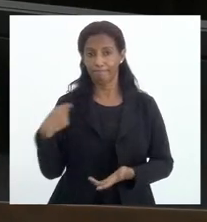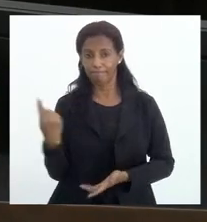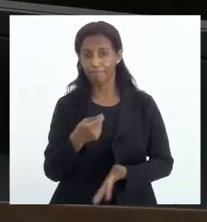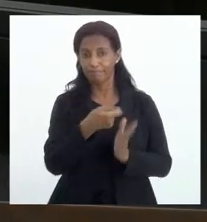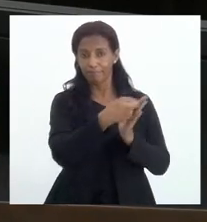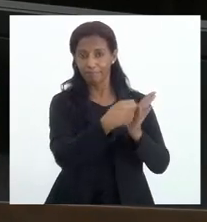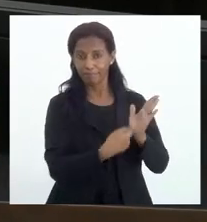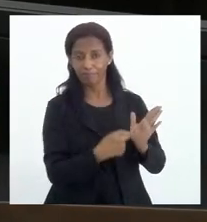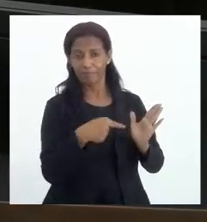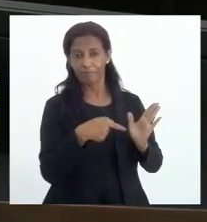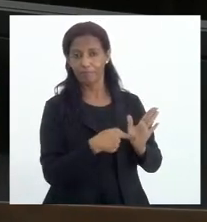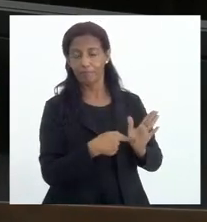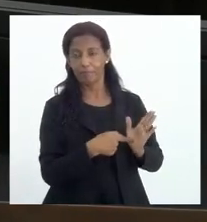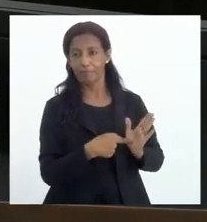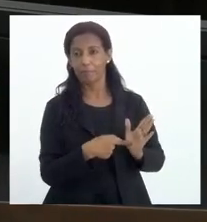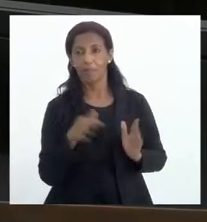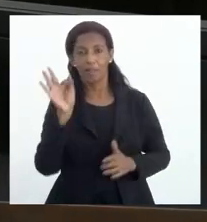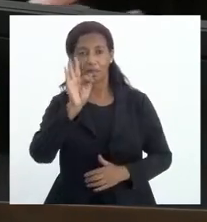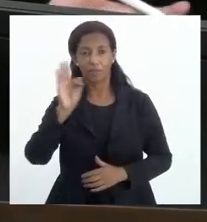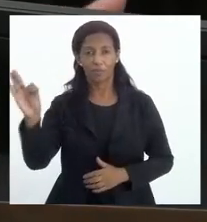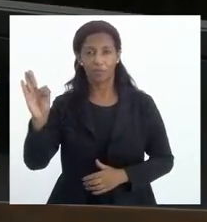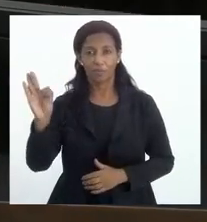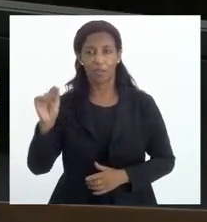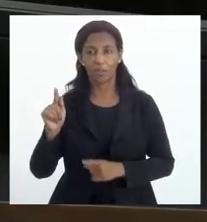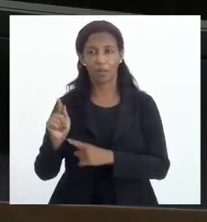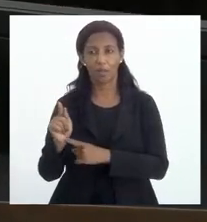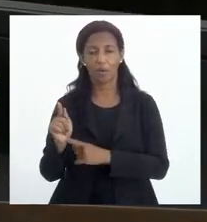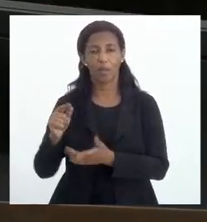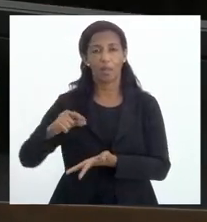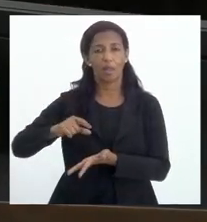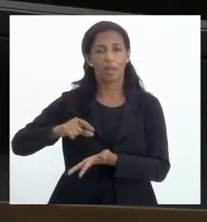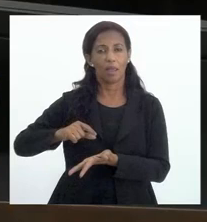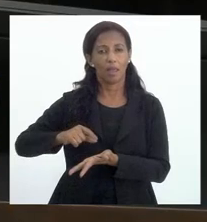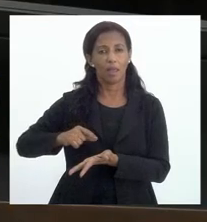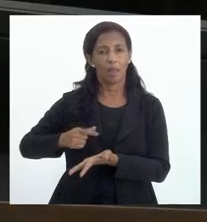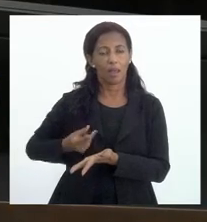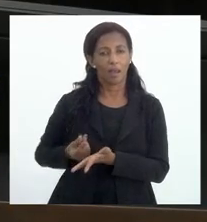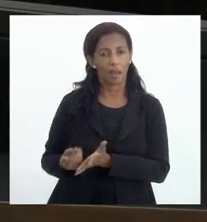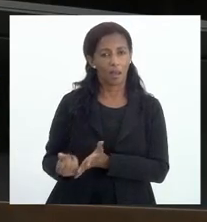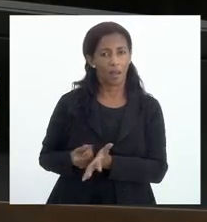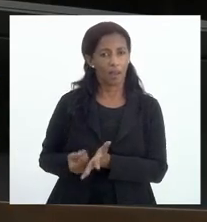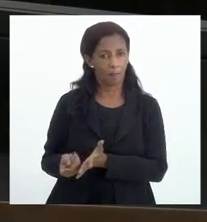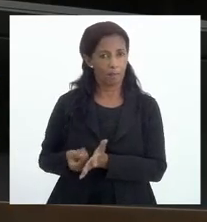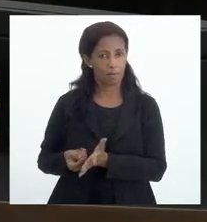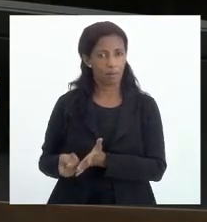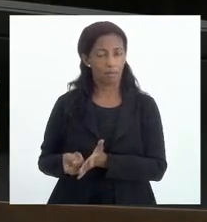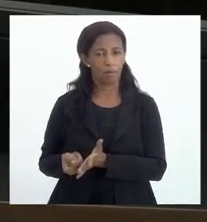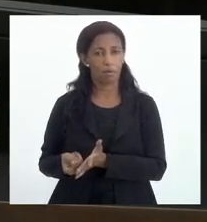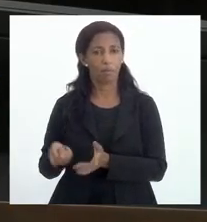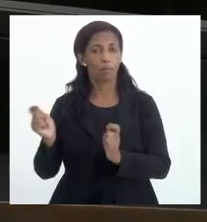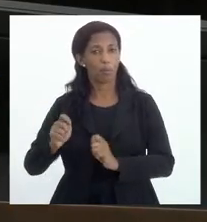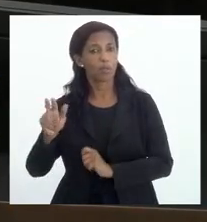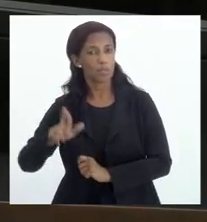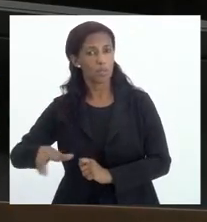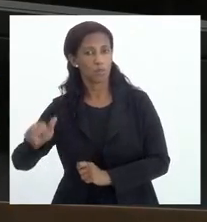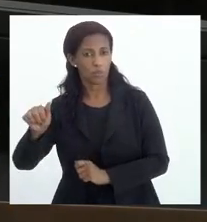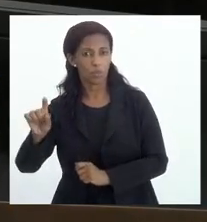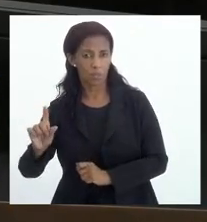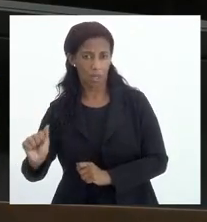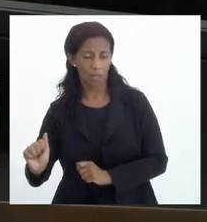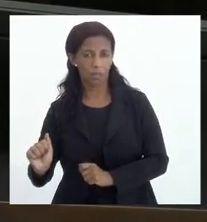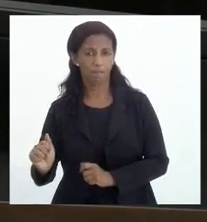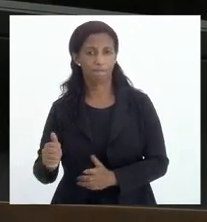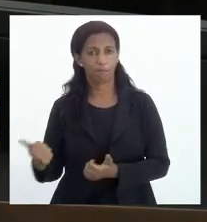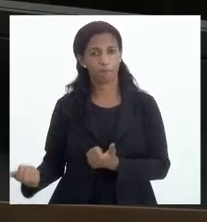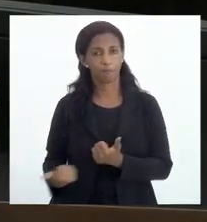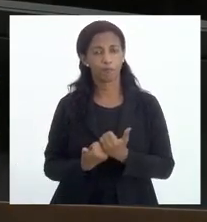escrito na federal é a despesa de capital não poder ser utilizada com custeio, né? Mas, de certa forma, como